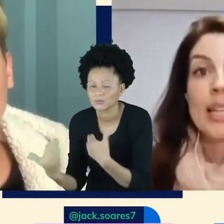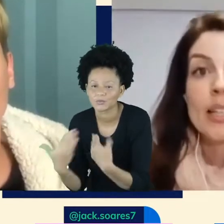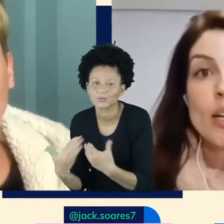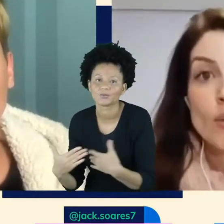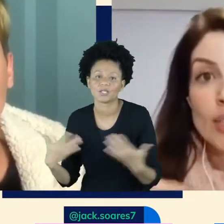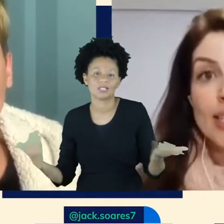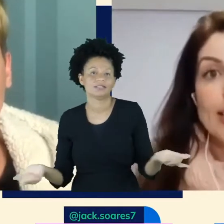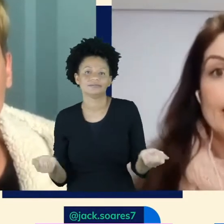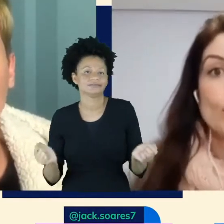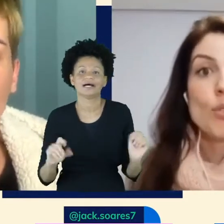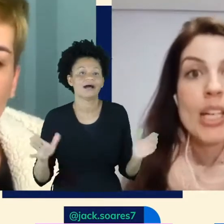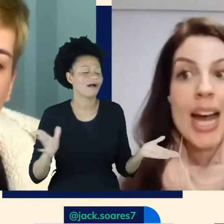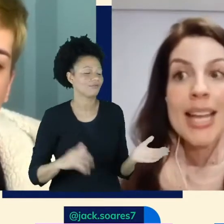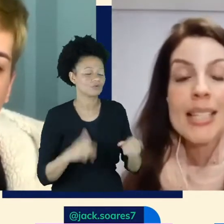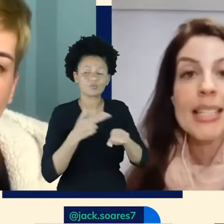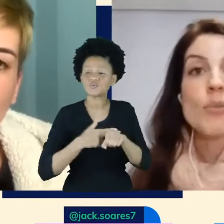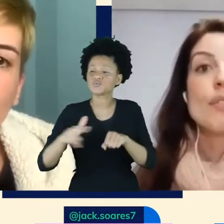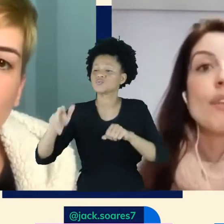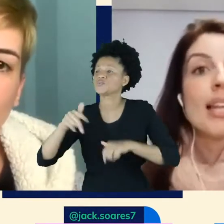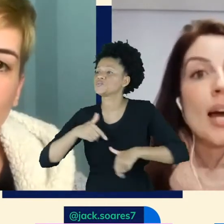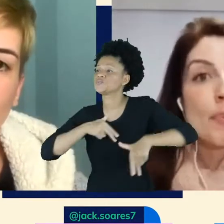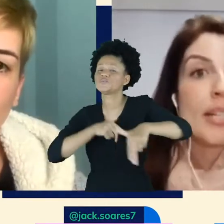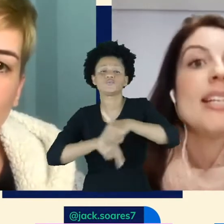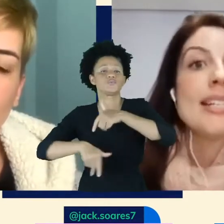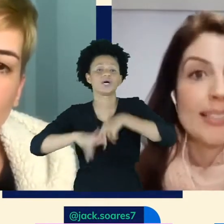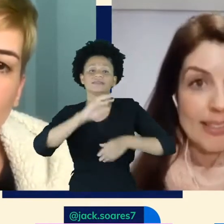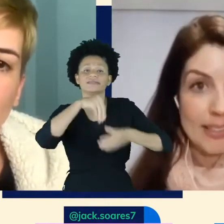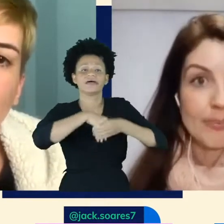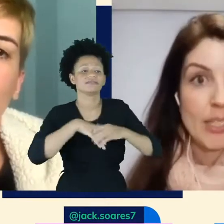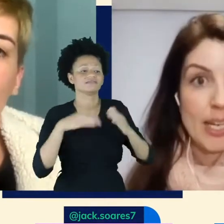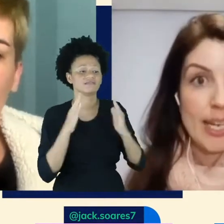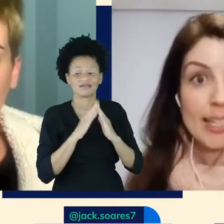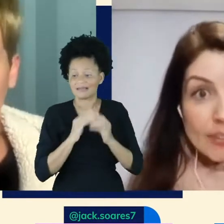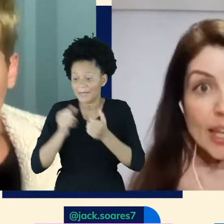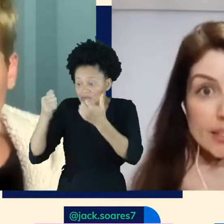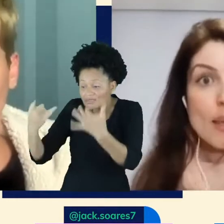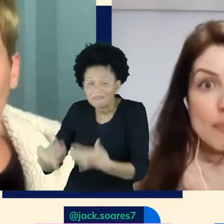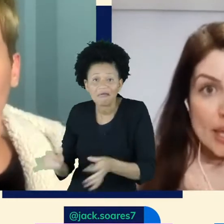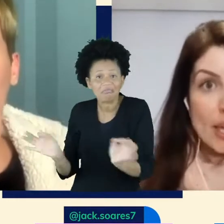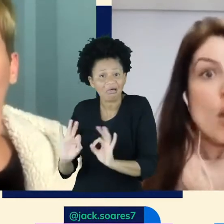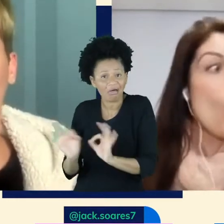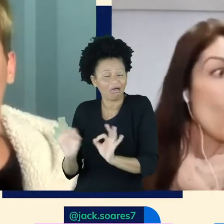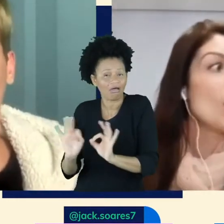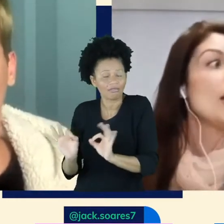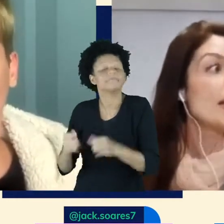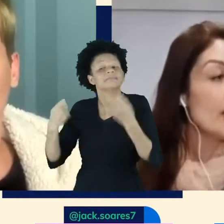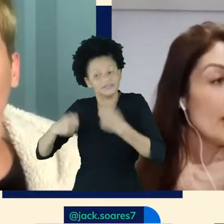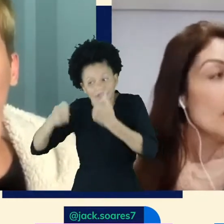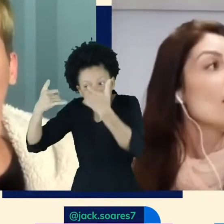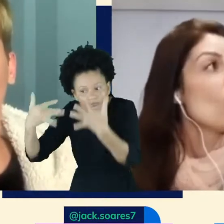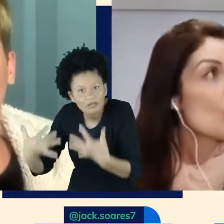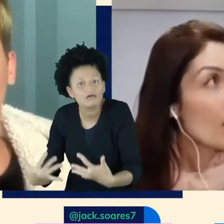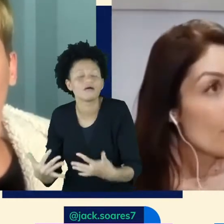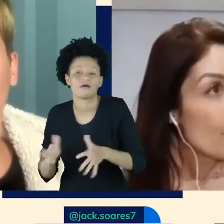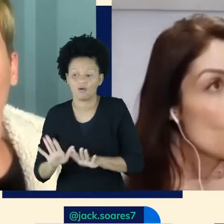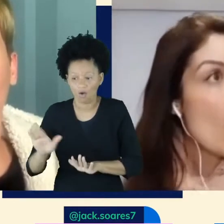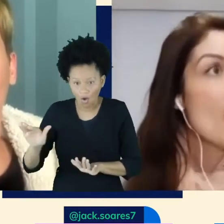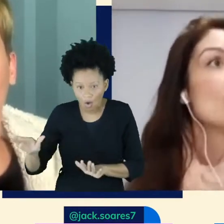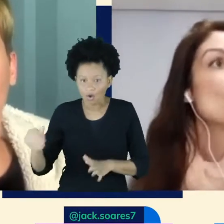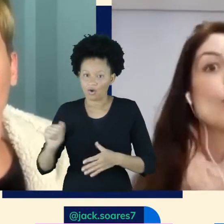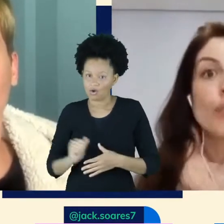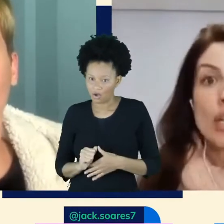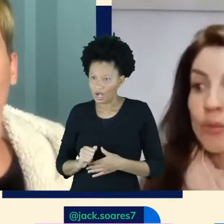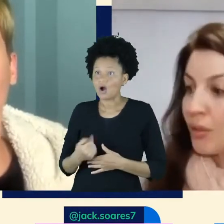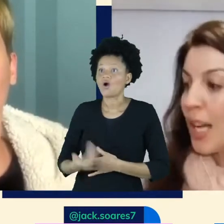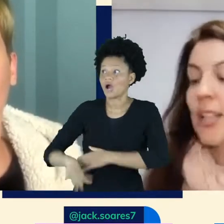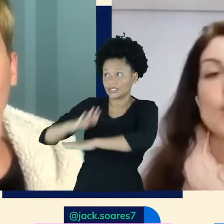andando peladão dentro de casa e não se falar para a criança, né? Ela tem que saber, olha, aqui com a janela fechada,